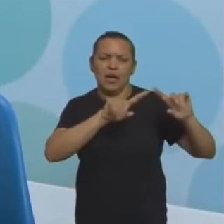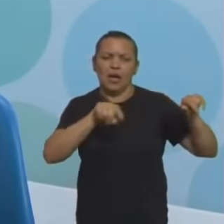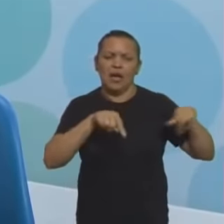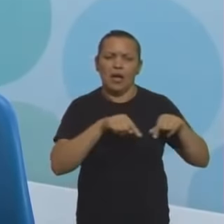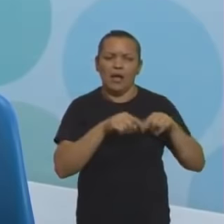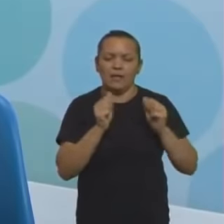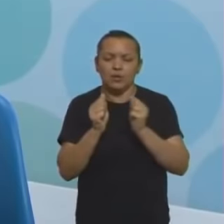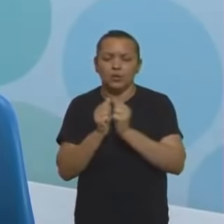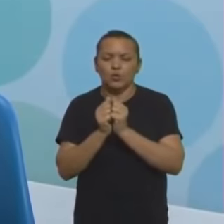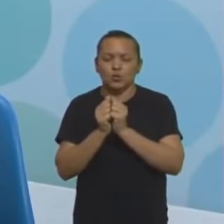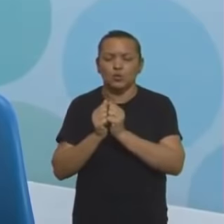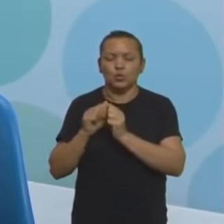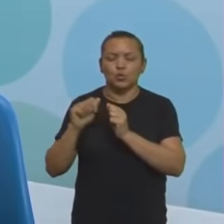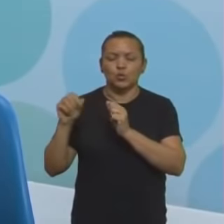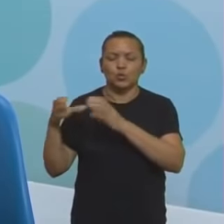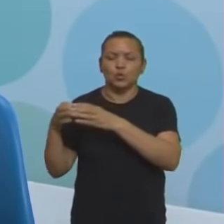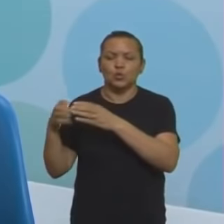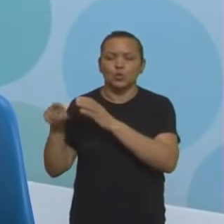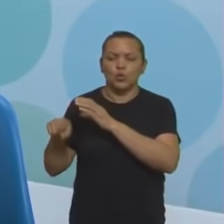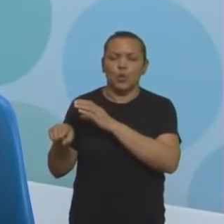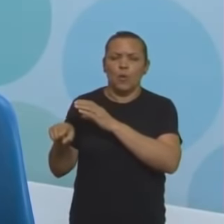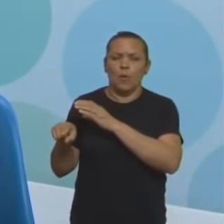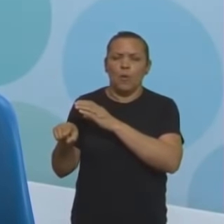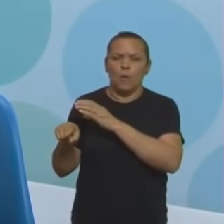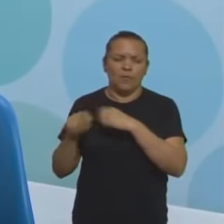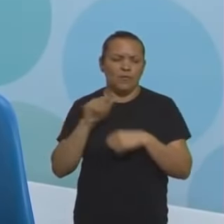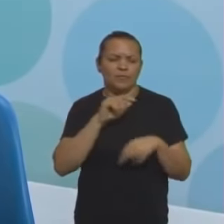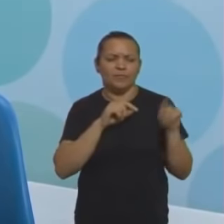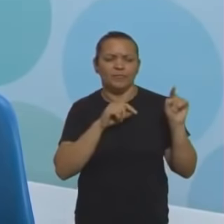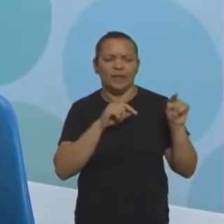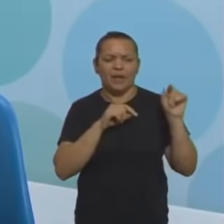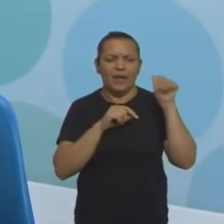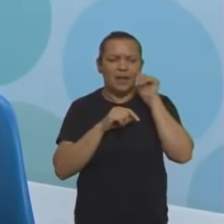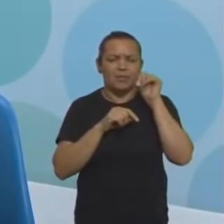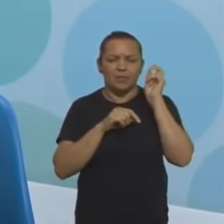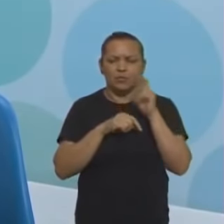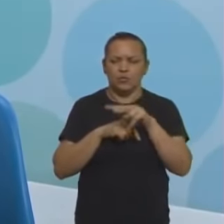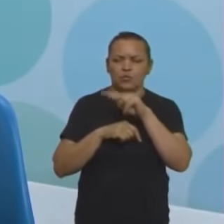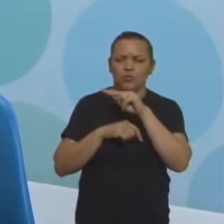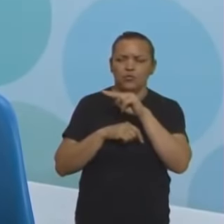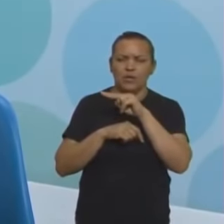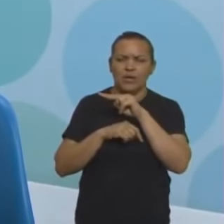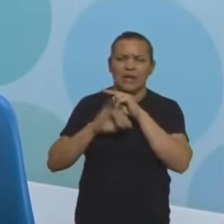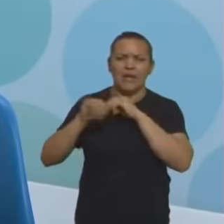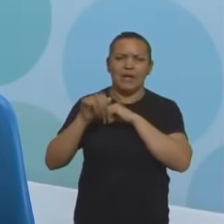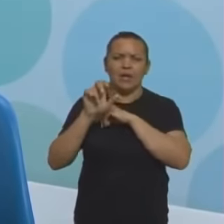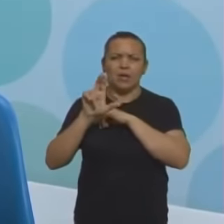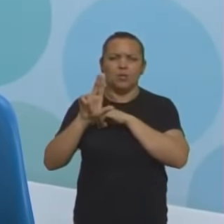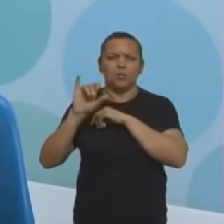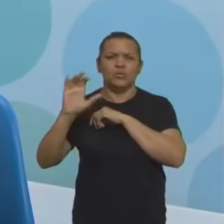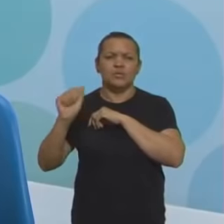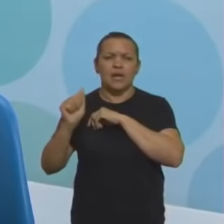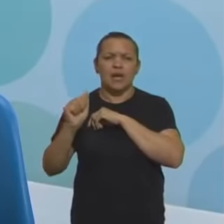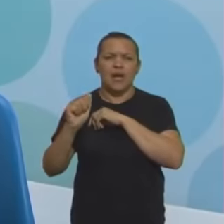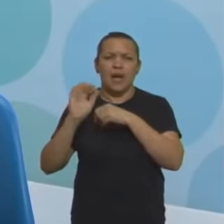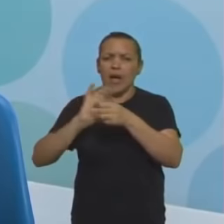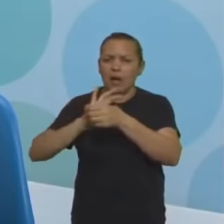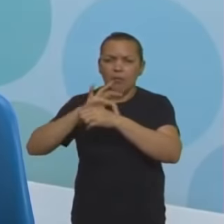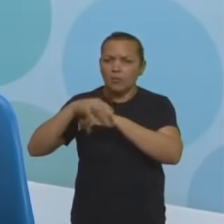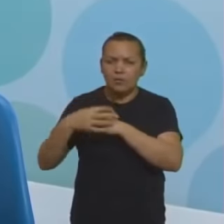grupo. Algo chamou a atenção de Janete. Lúcia estava com uma